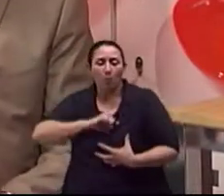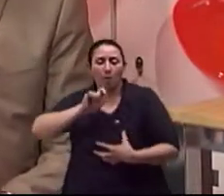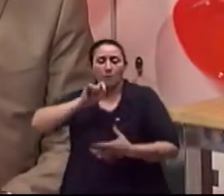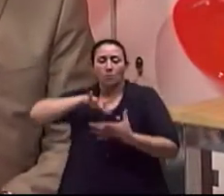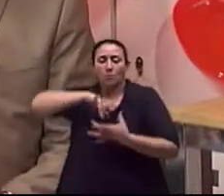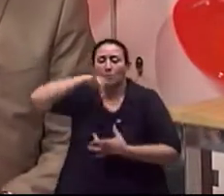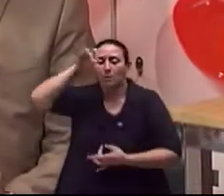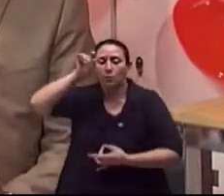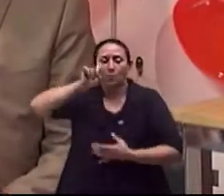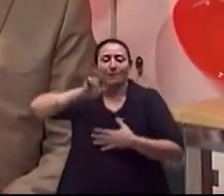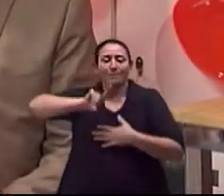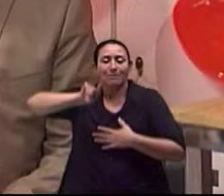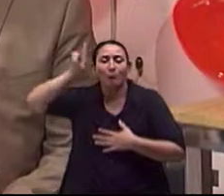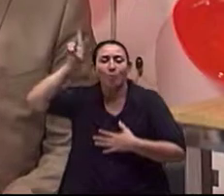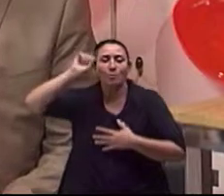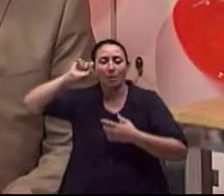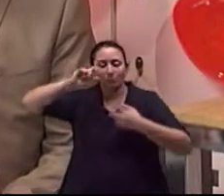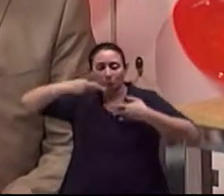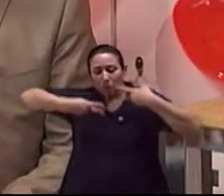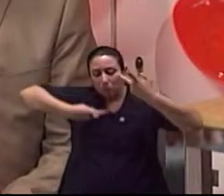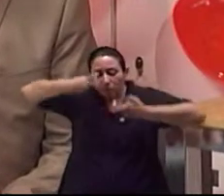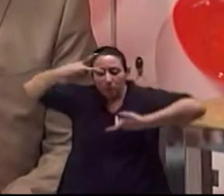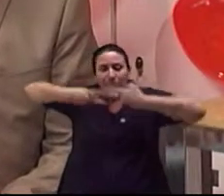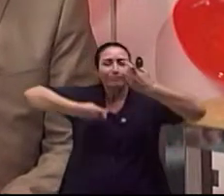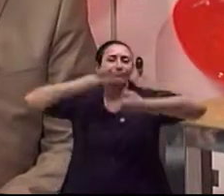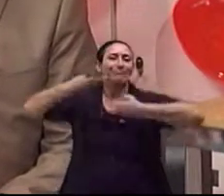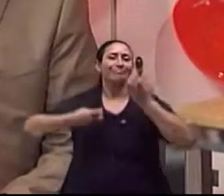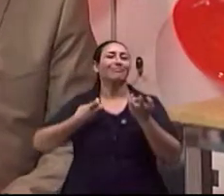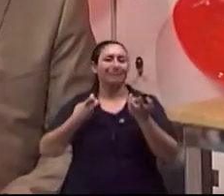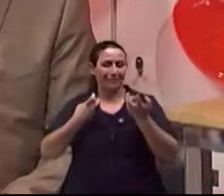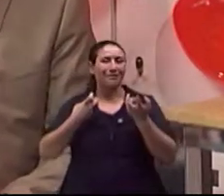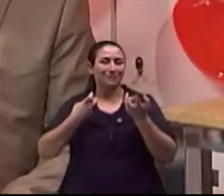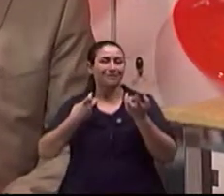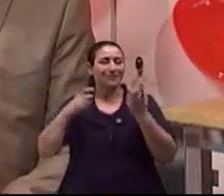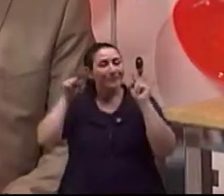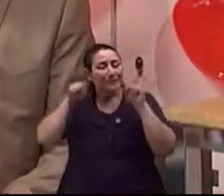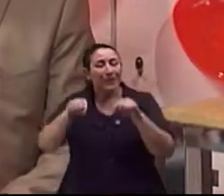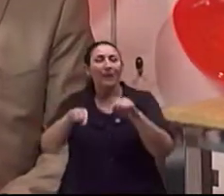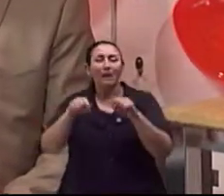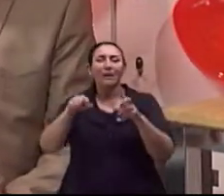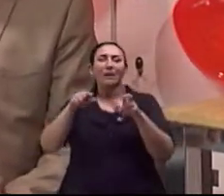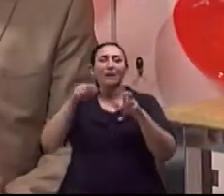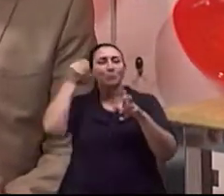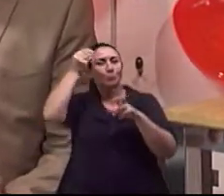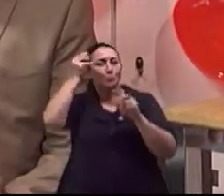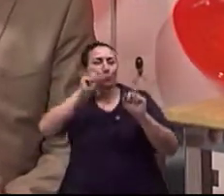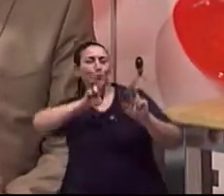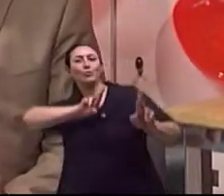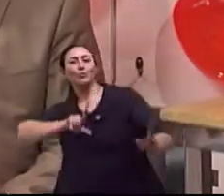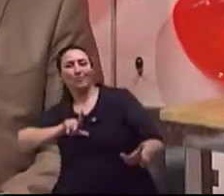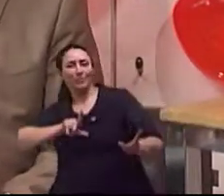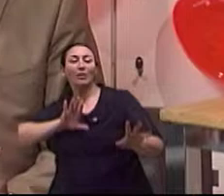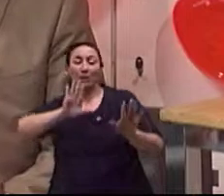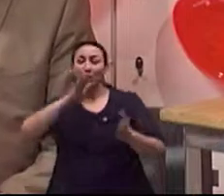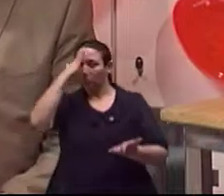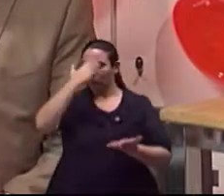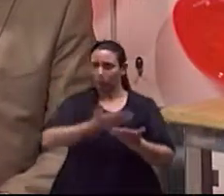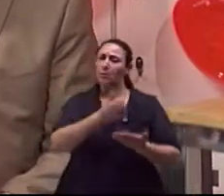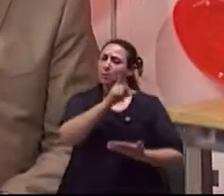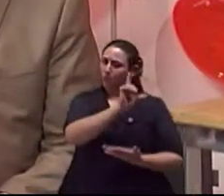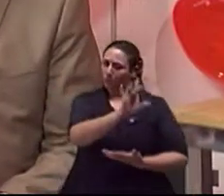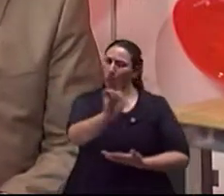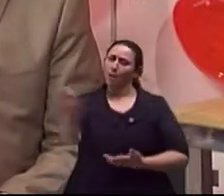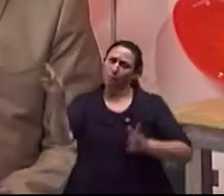Deus né dentro dele não tô falando de Deus no sentido de um ser fora de si que aí é uma questão de crença que eu respeito